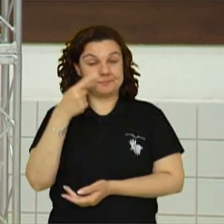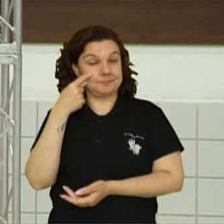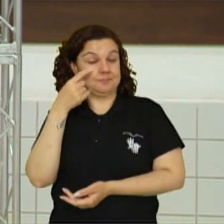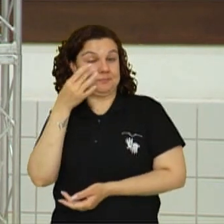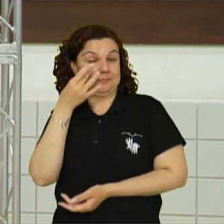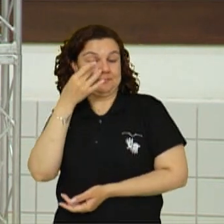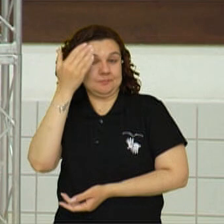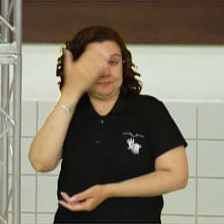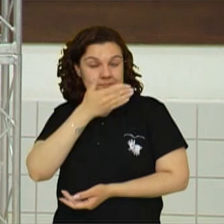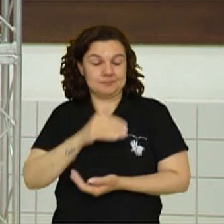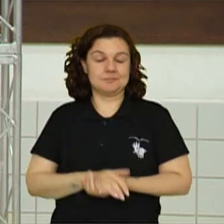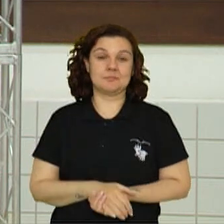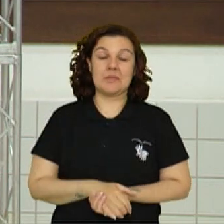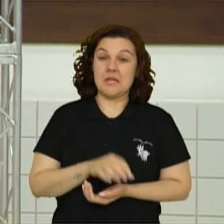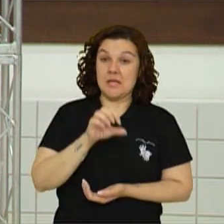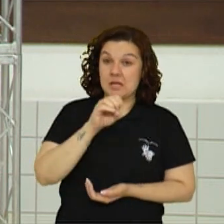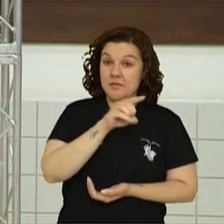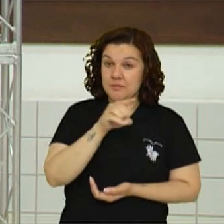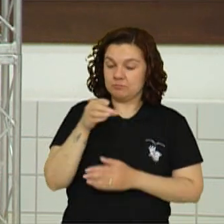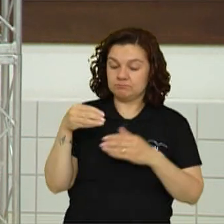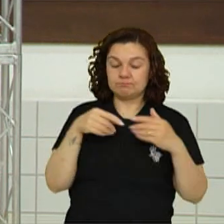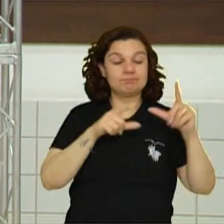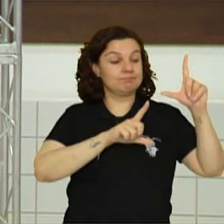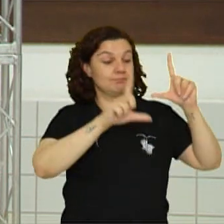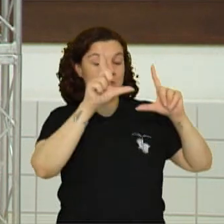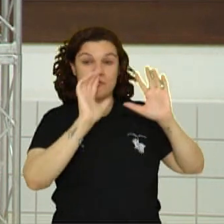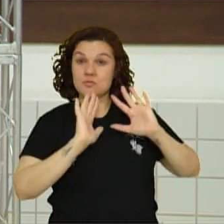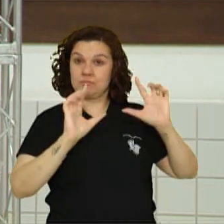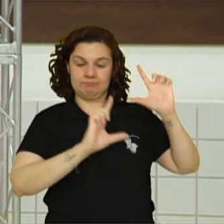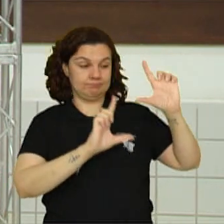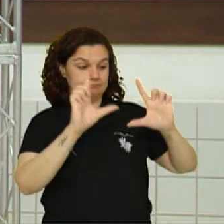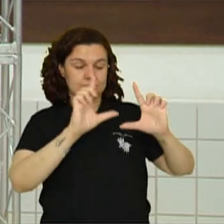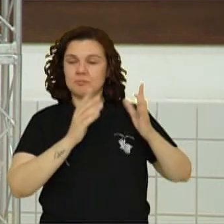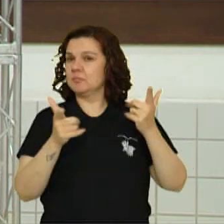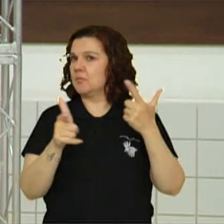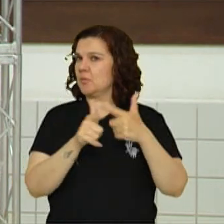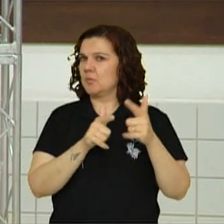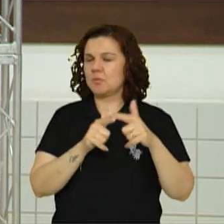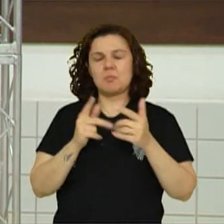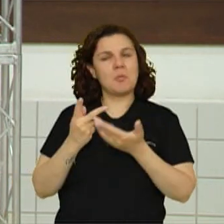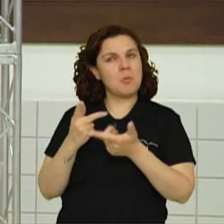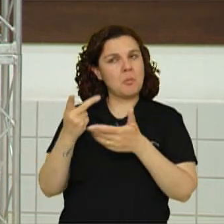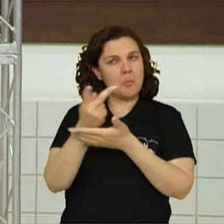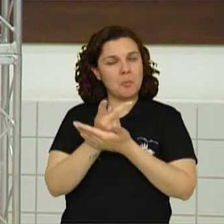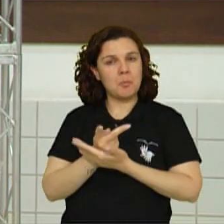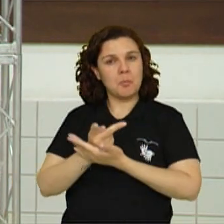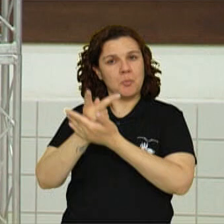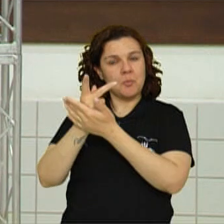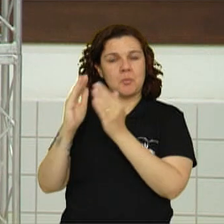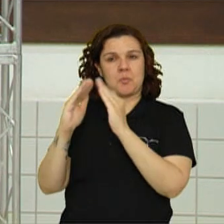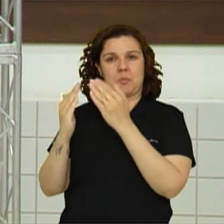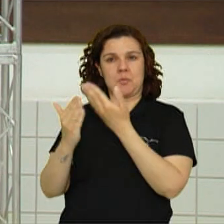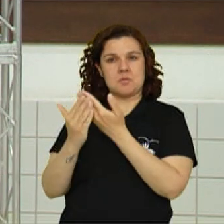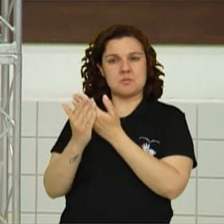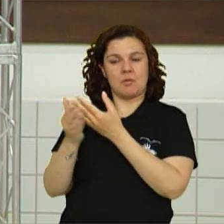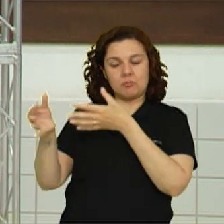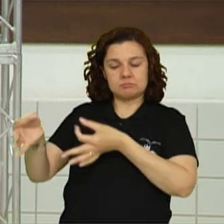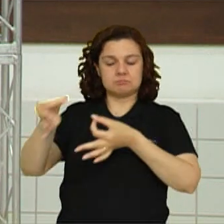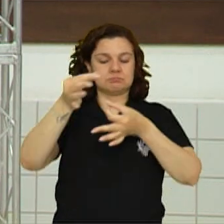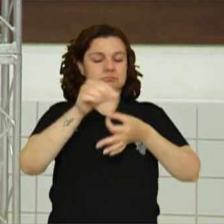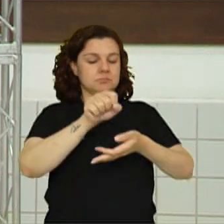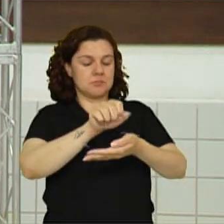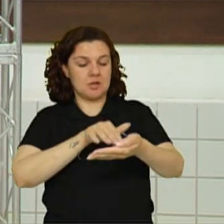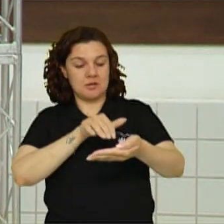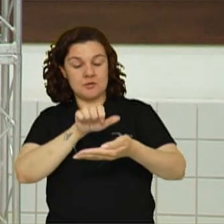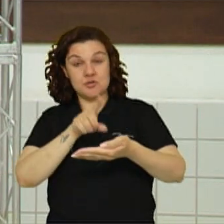poder acessar. Se você está acompanhando o Aula Paraná pela TV, procure a sua escola, retire as suas atividades